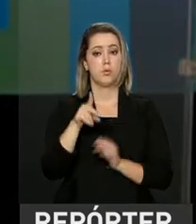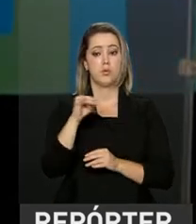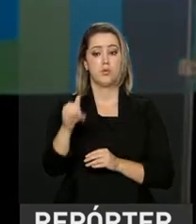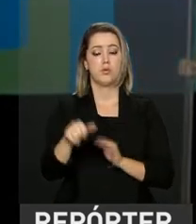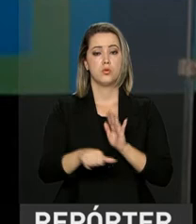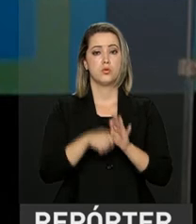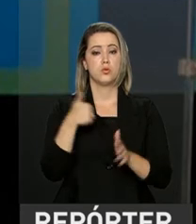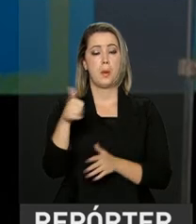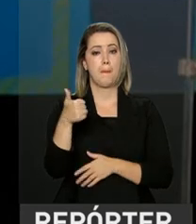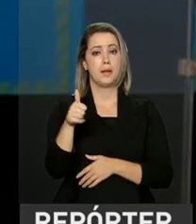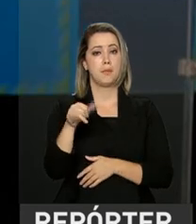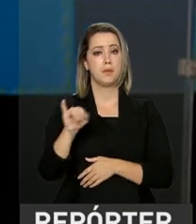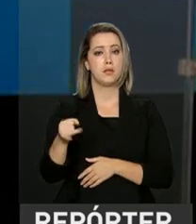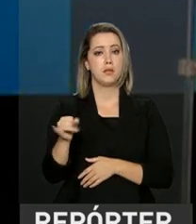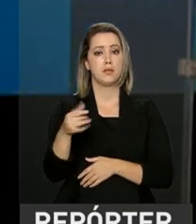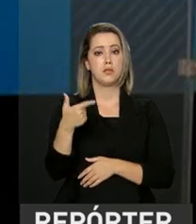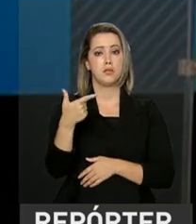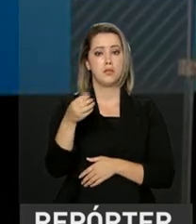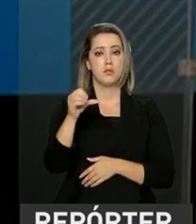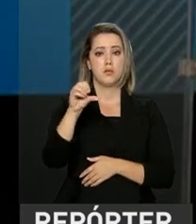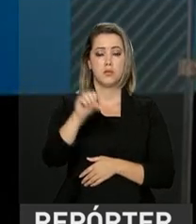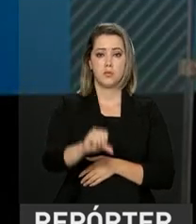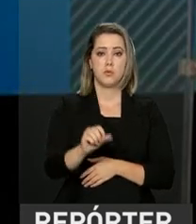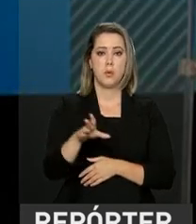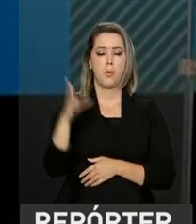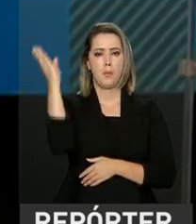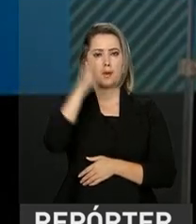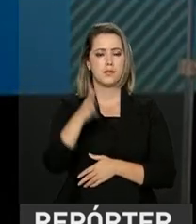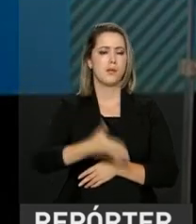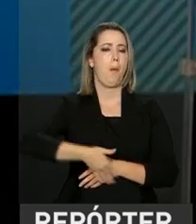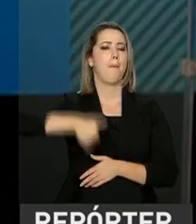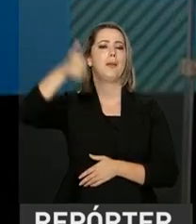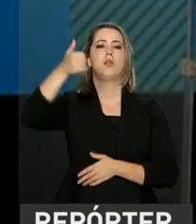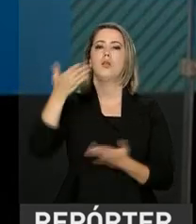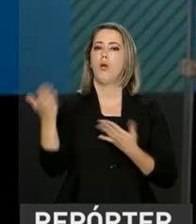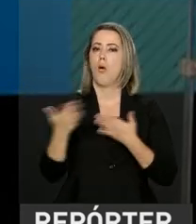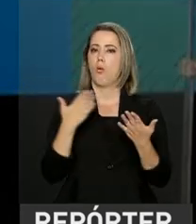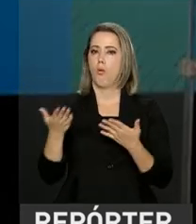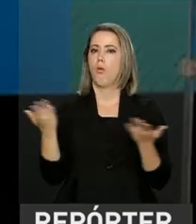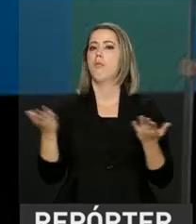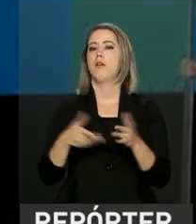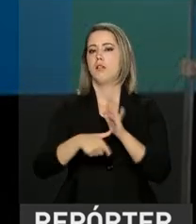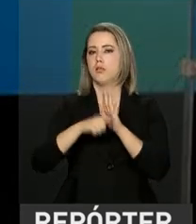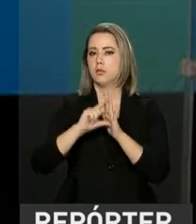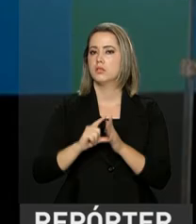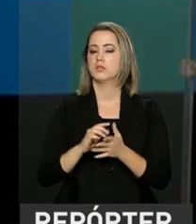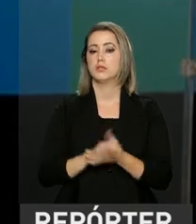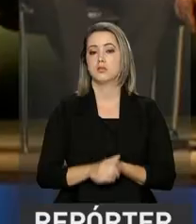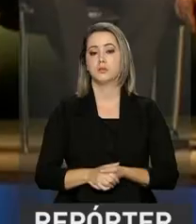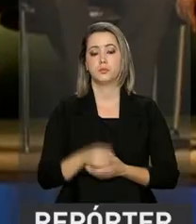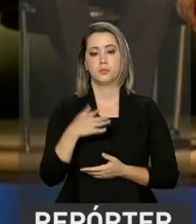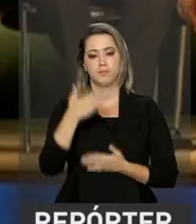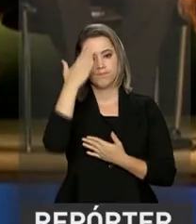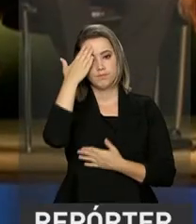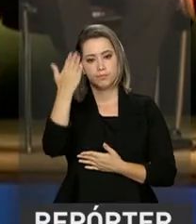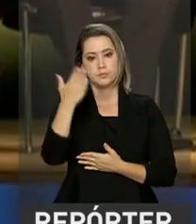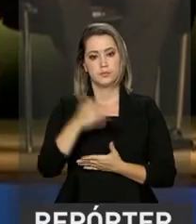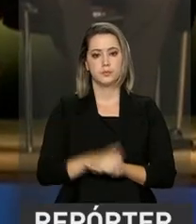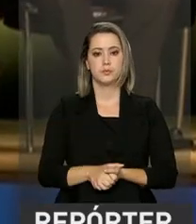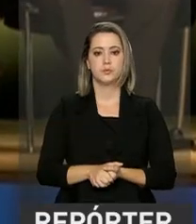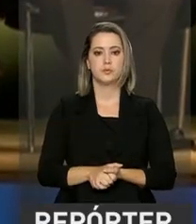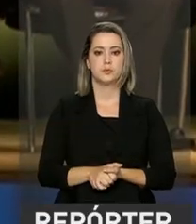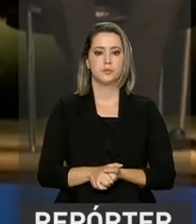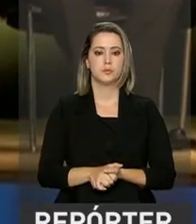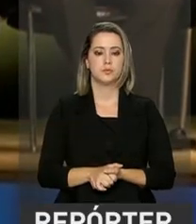cheiro de janeiro de 2019 o brasil muito melhor do que estava quando o senhor assumiu a presidência muito obrigado